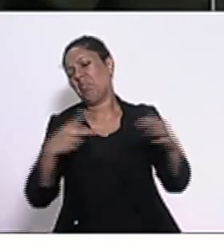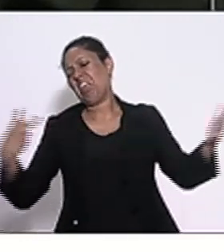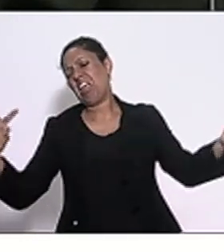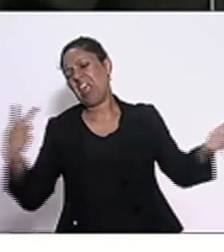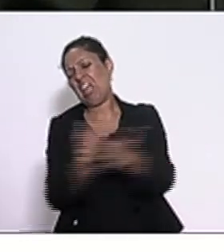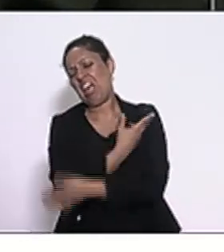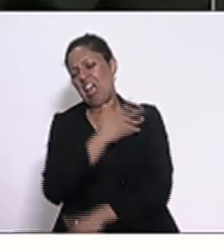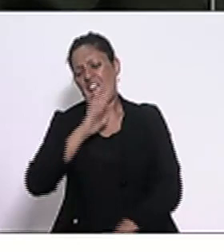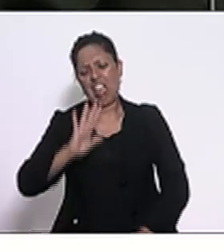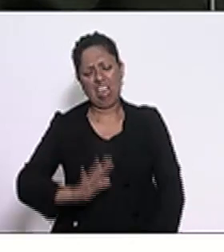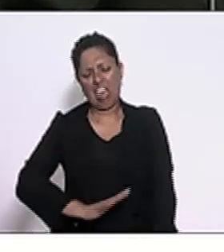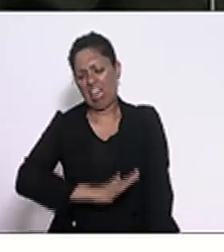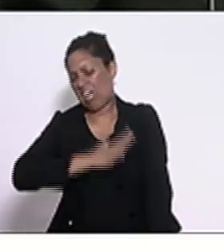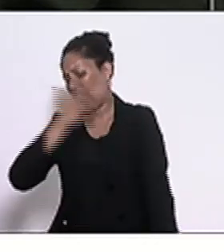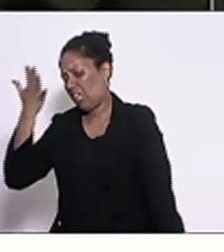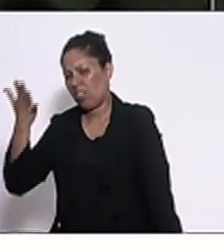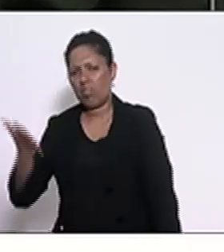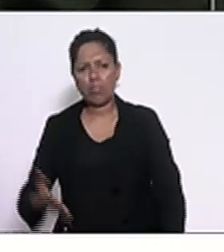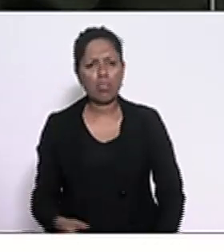serviços, computadores, tal.